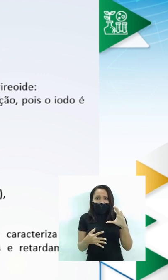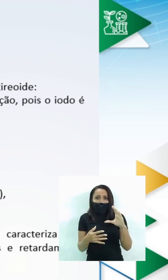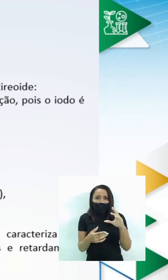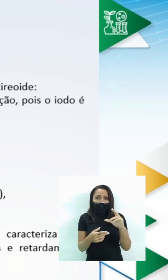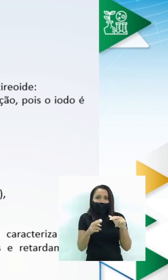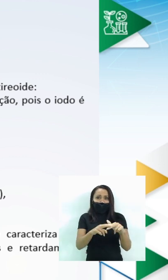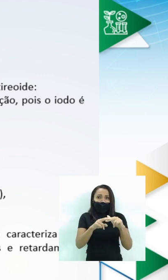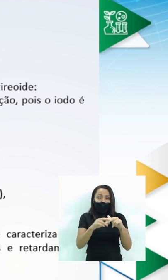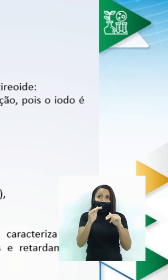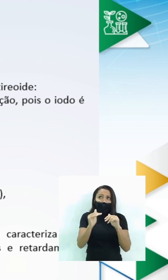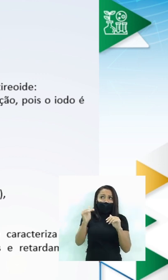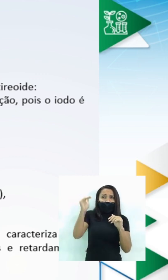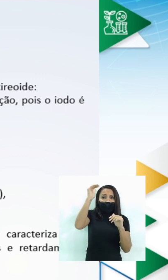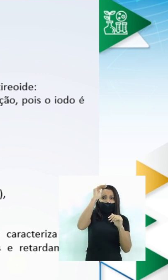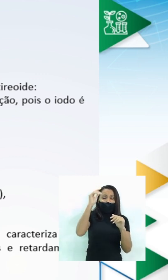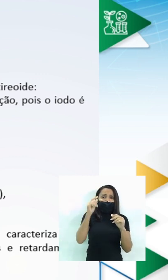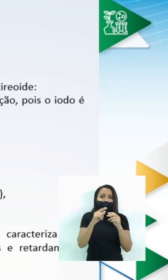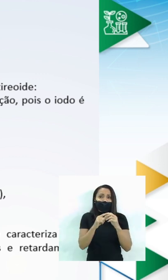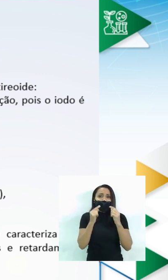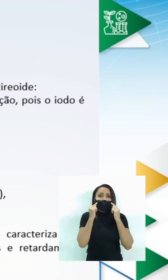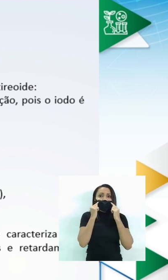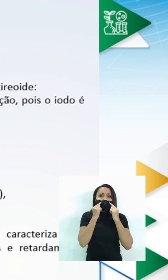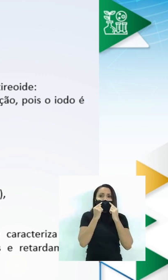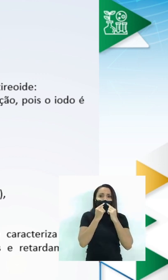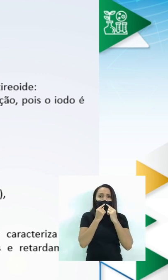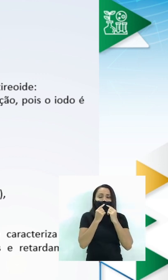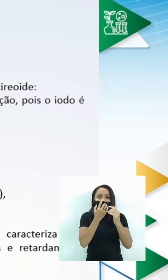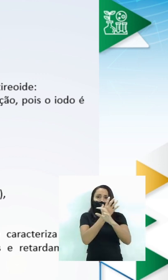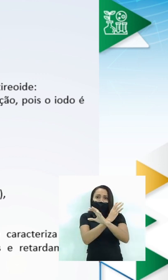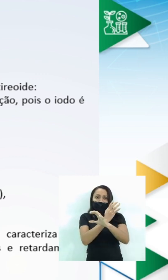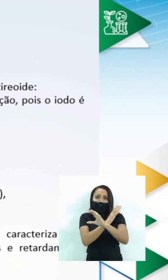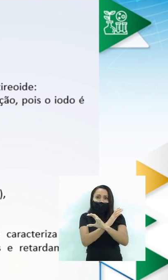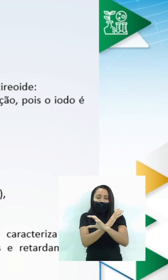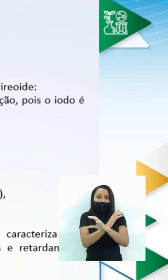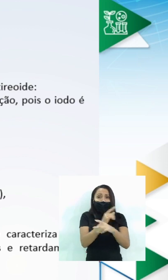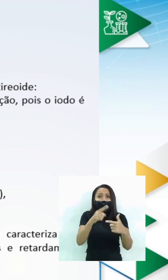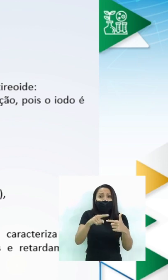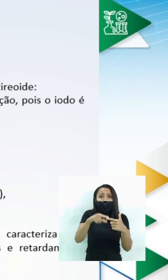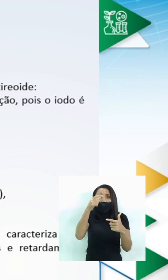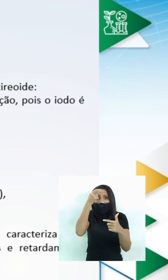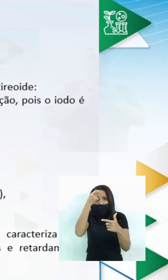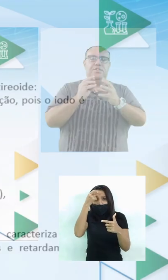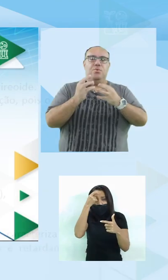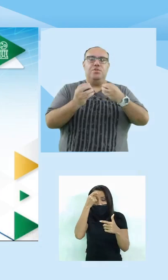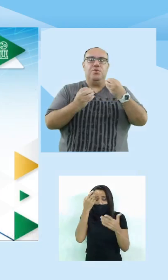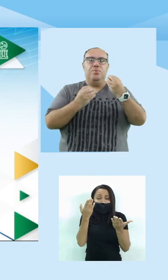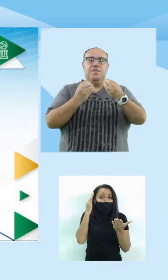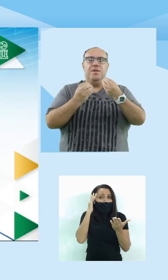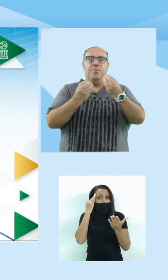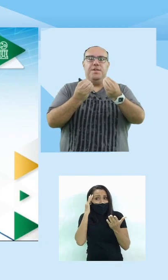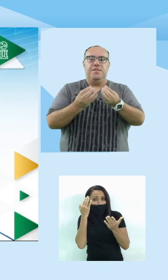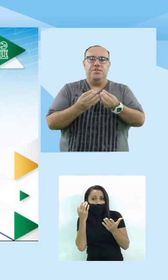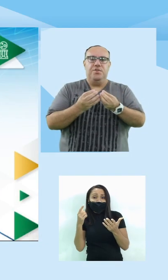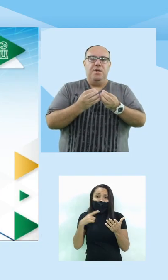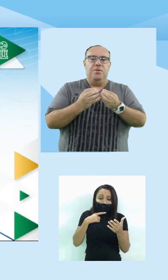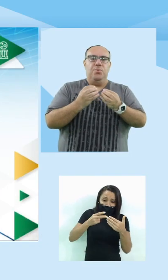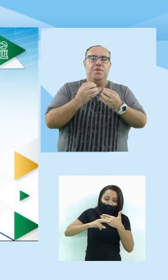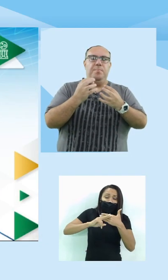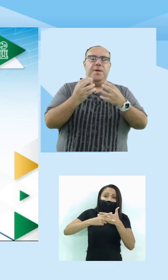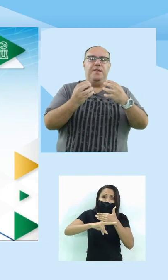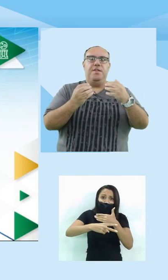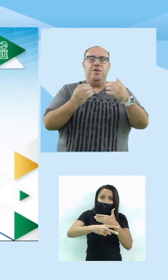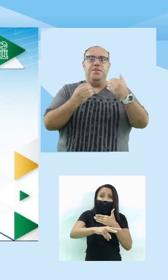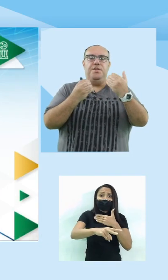do crescimento dos ossos, dos dentes e do retardamento mental. Basta entender, caro estudante, que existem algumas consequências